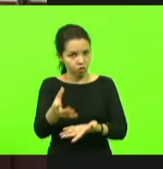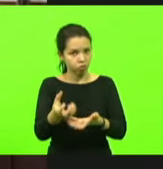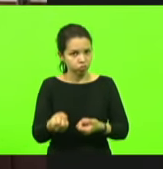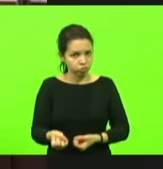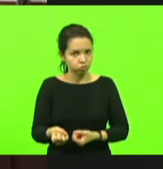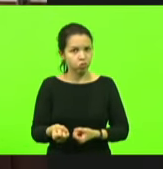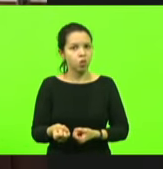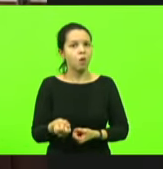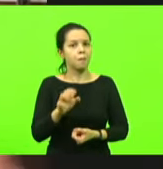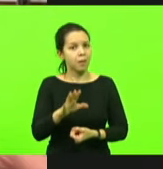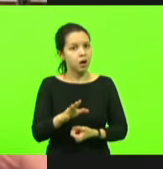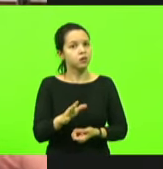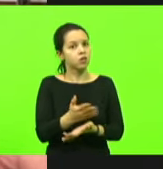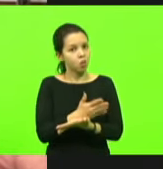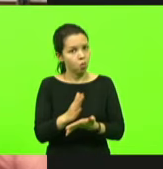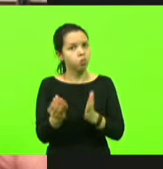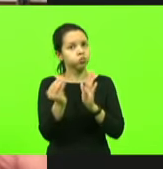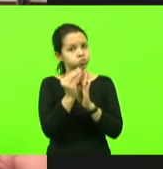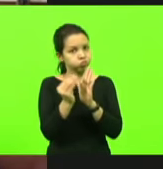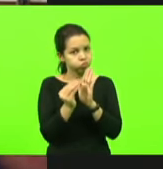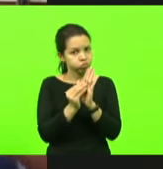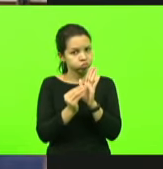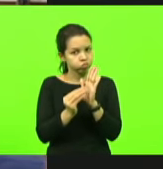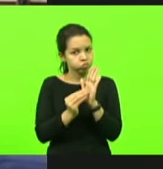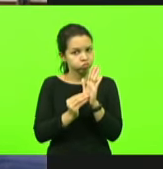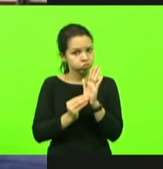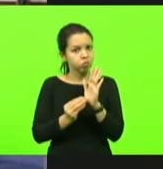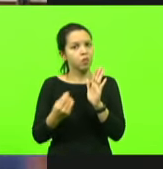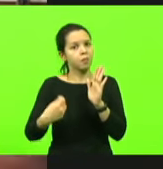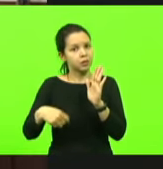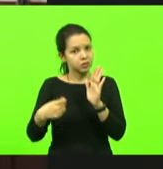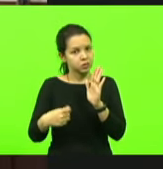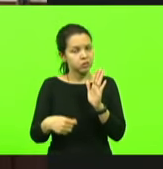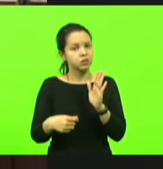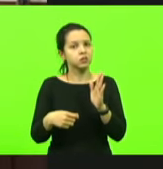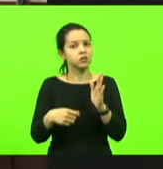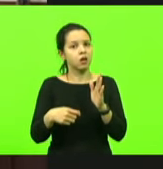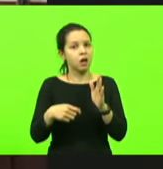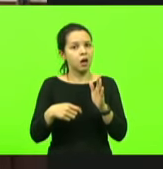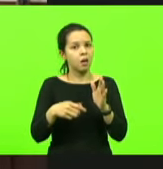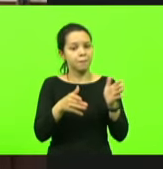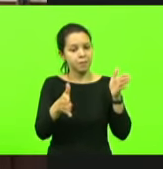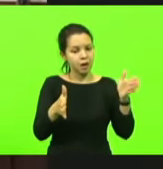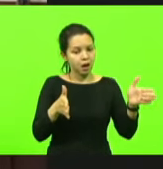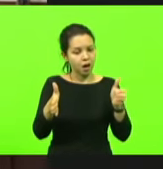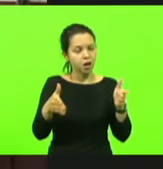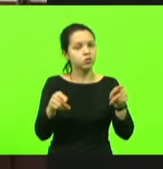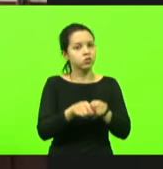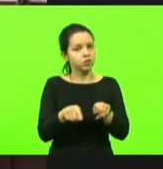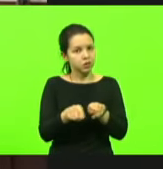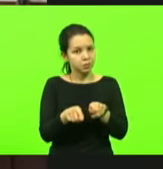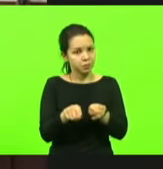estabeleceu critérios de colocação em cada trecho da rodovia e prazos também pré-estabelecidos.